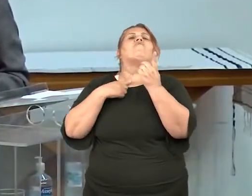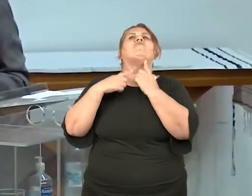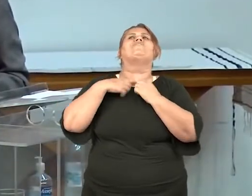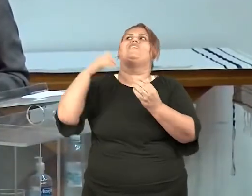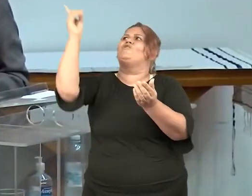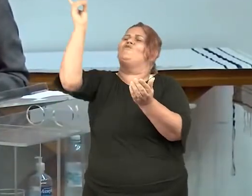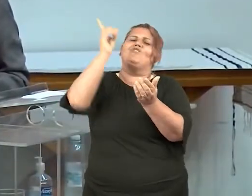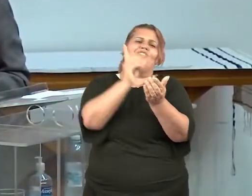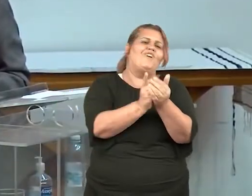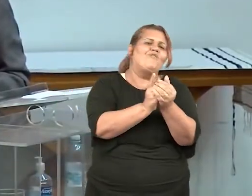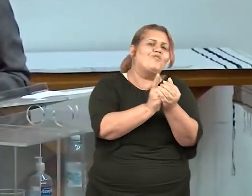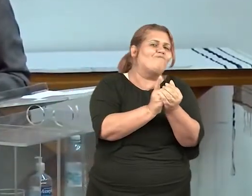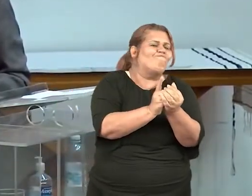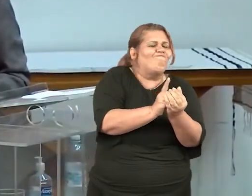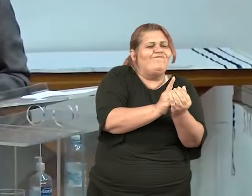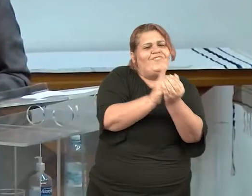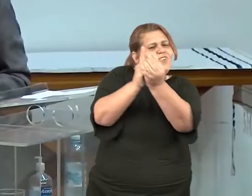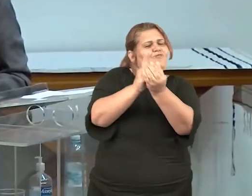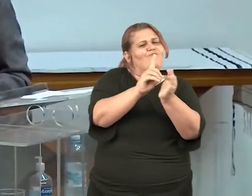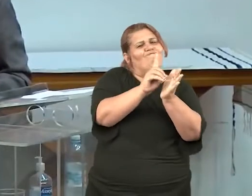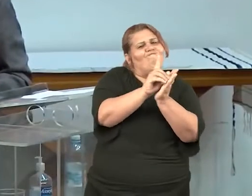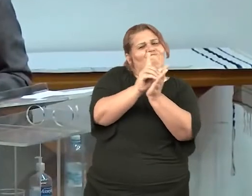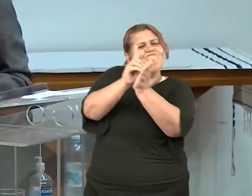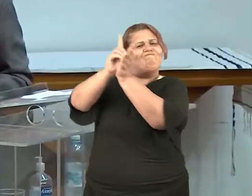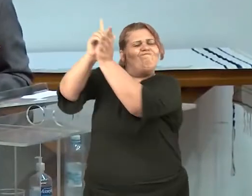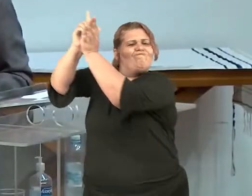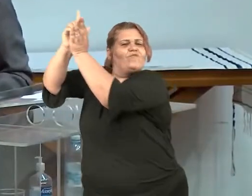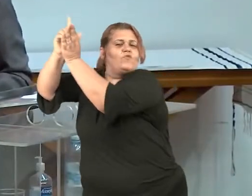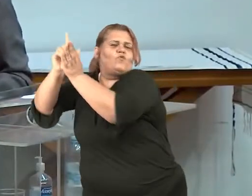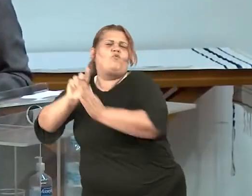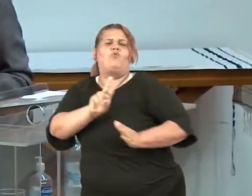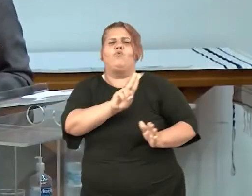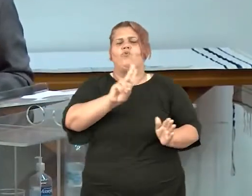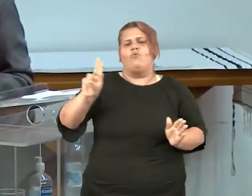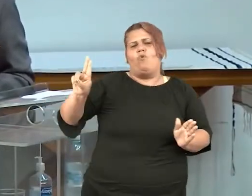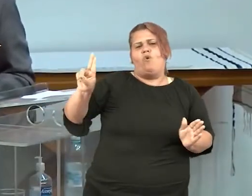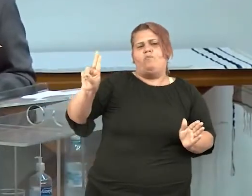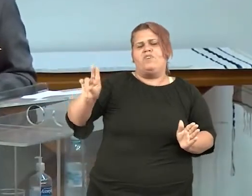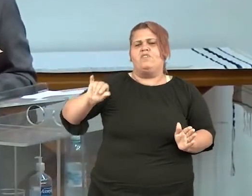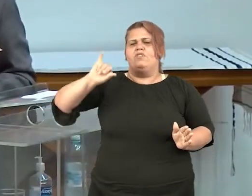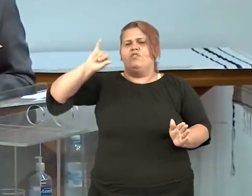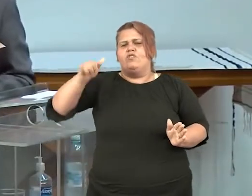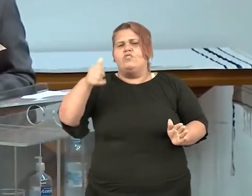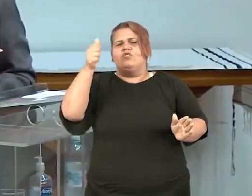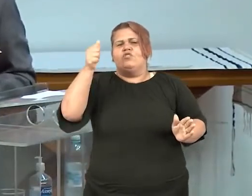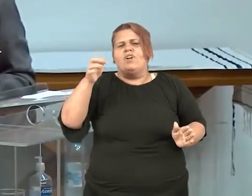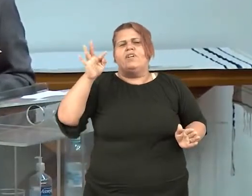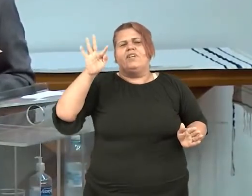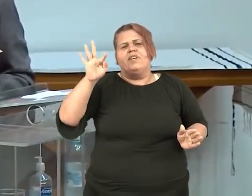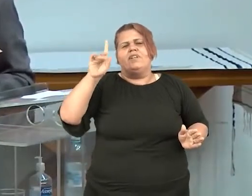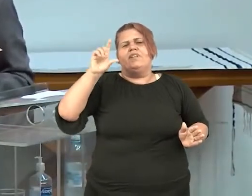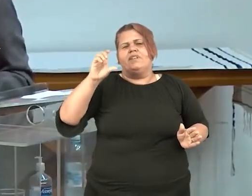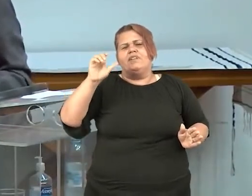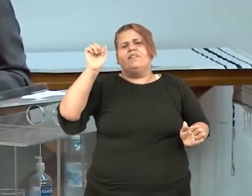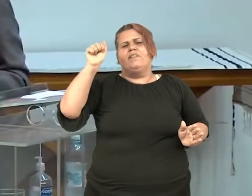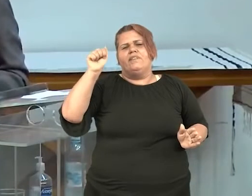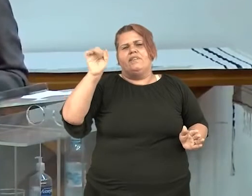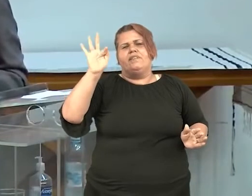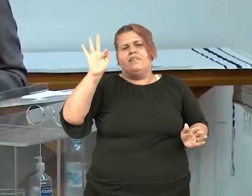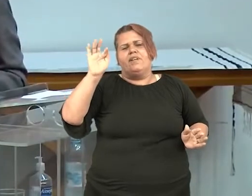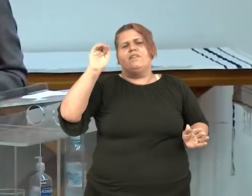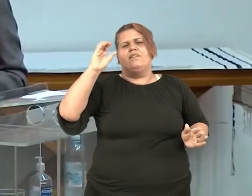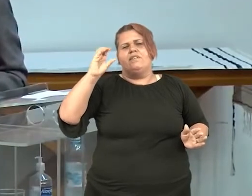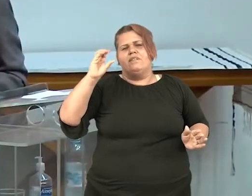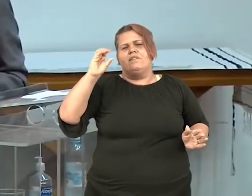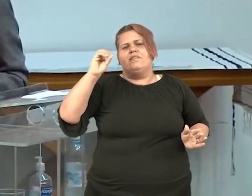nesses planos, Deus chama isso de jactância, e uma jactância arrogante. É de você achar